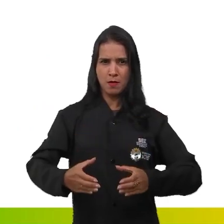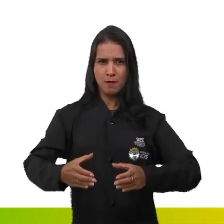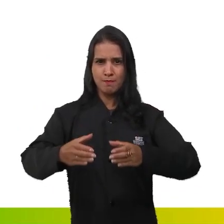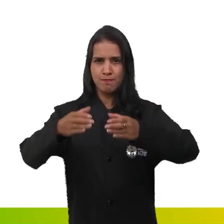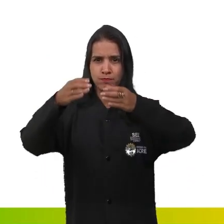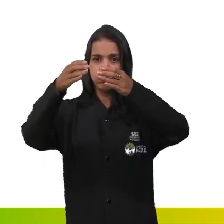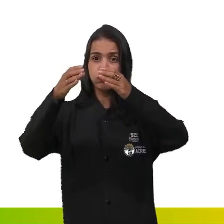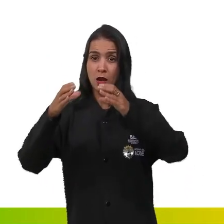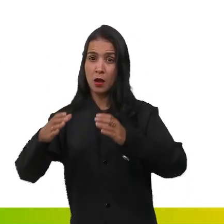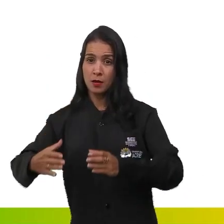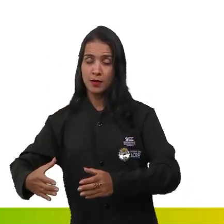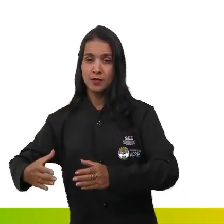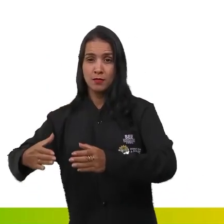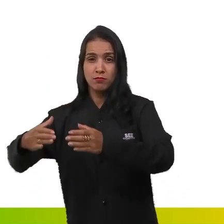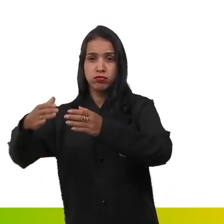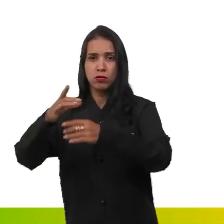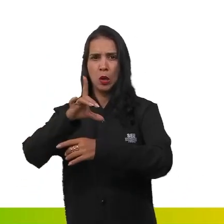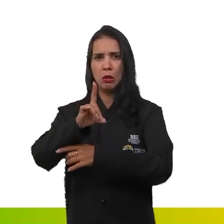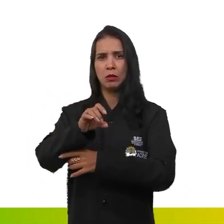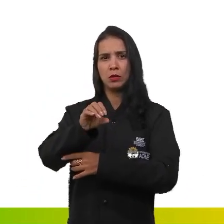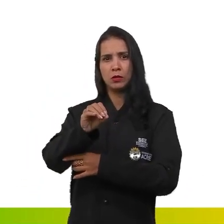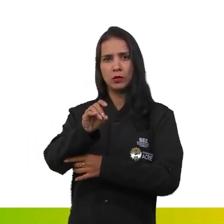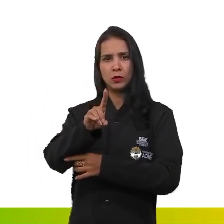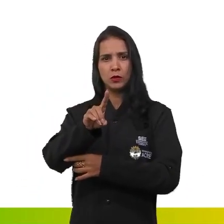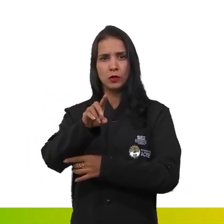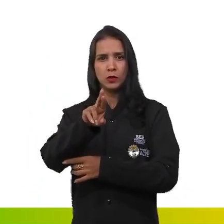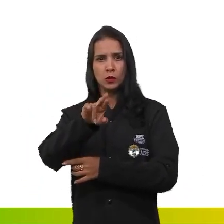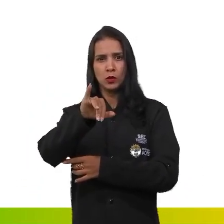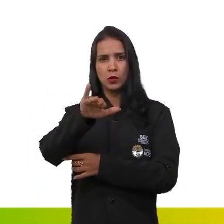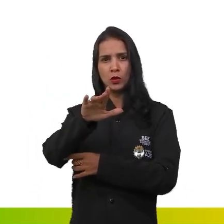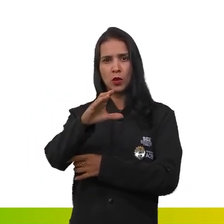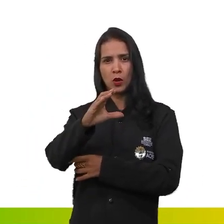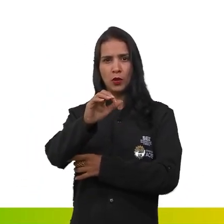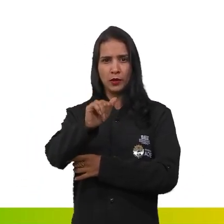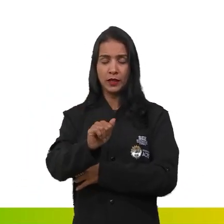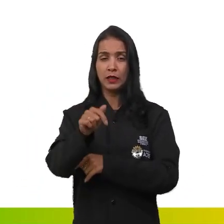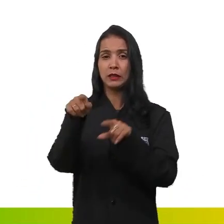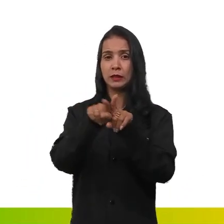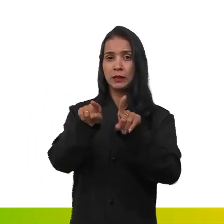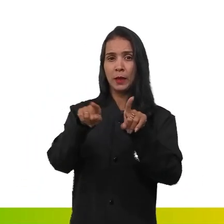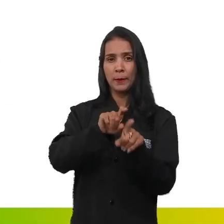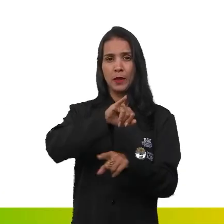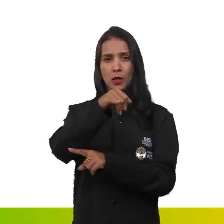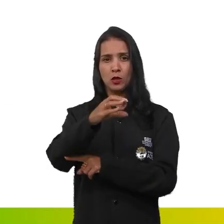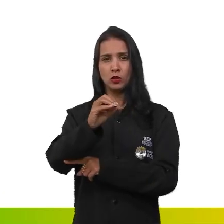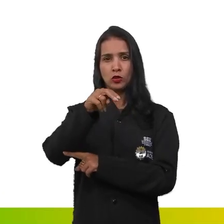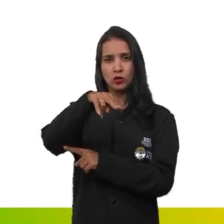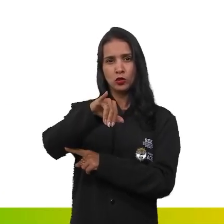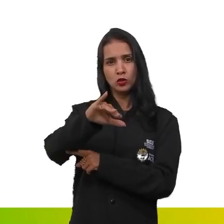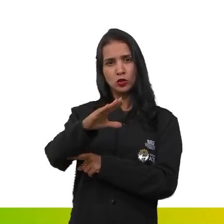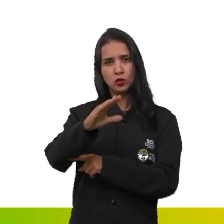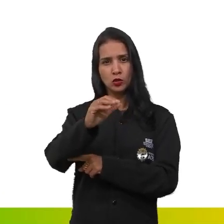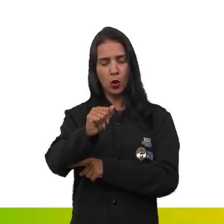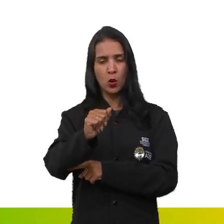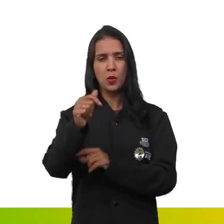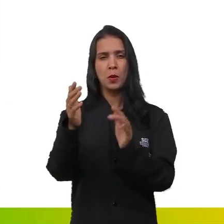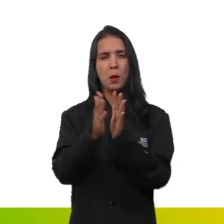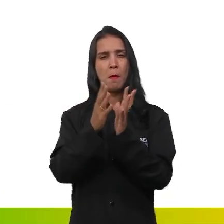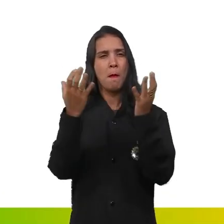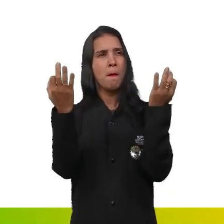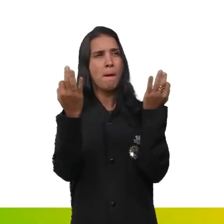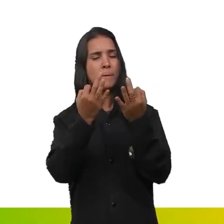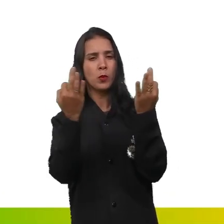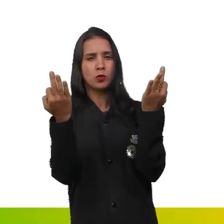que é uma coluna mais robusta, a coluna jônica, que é a mais elegante, e a